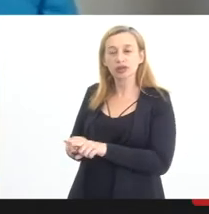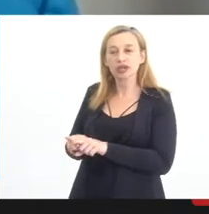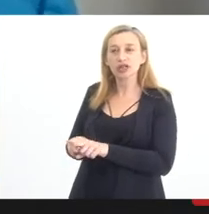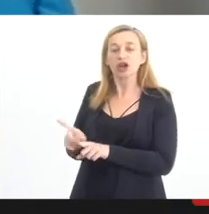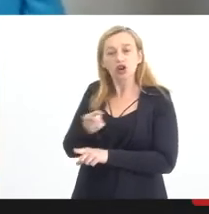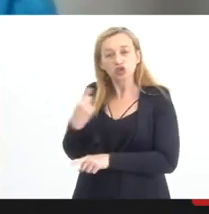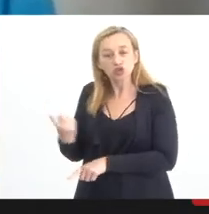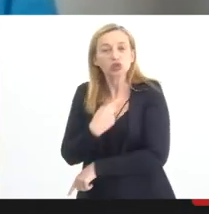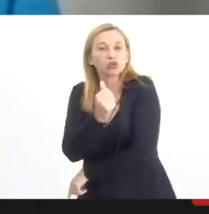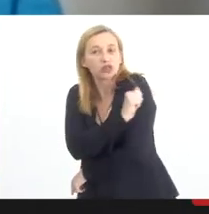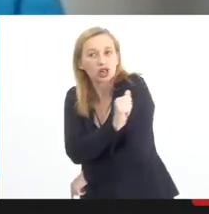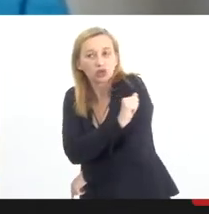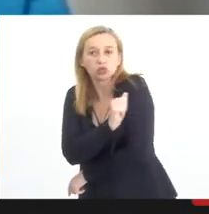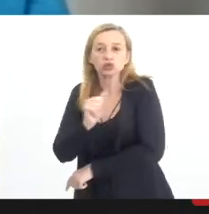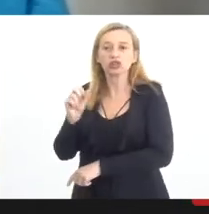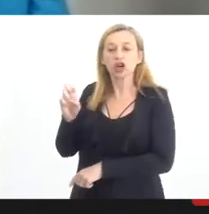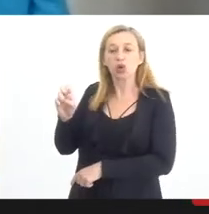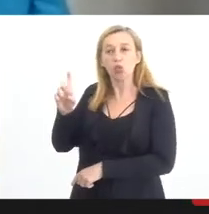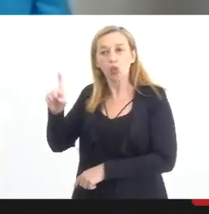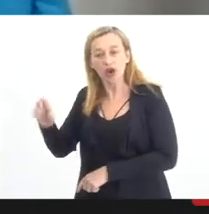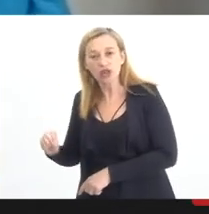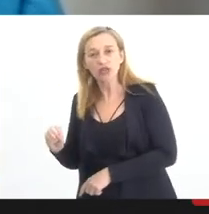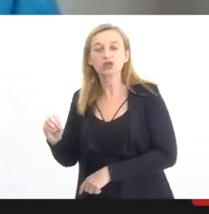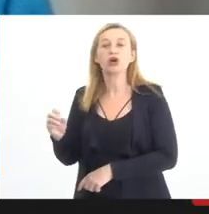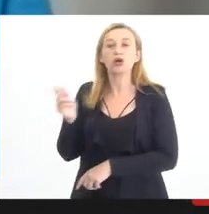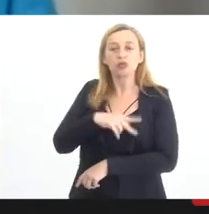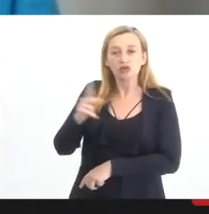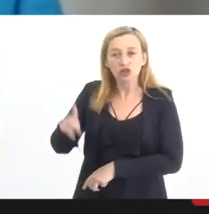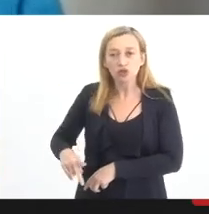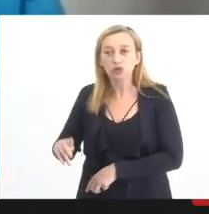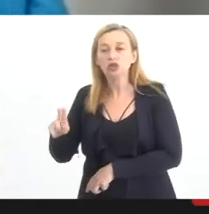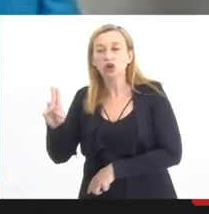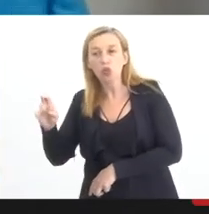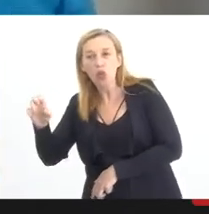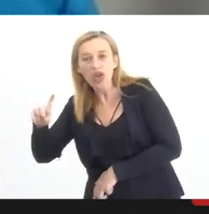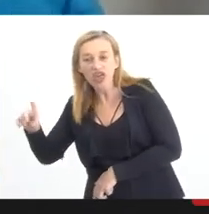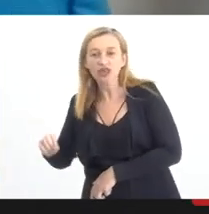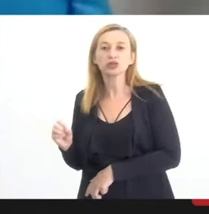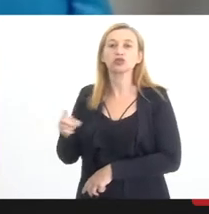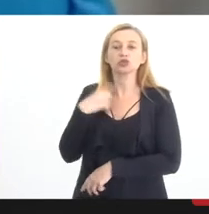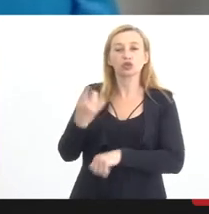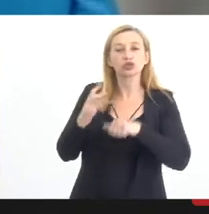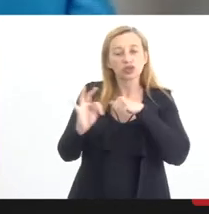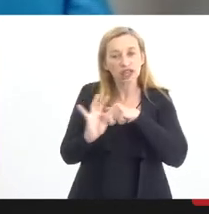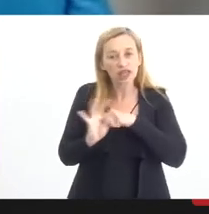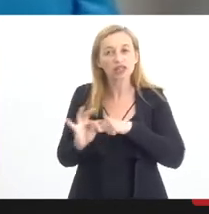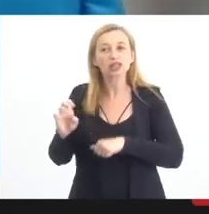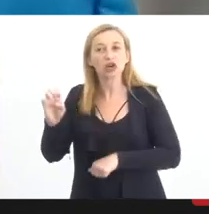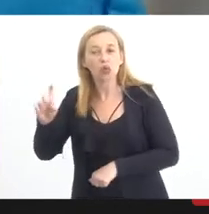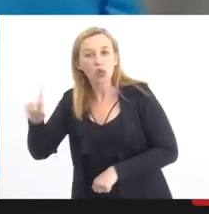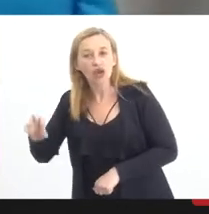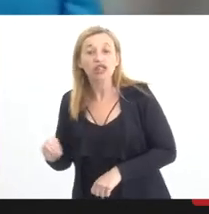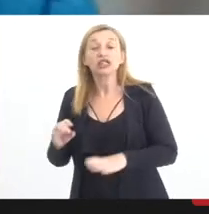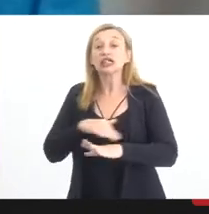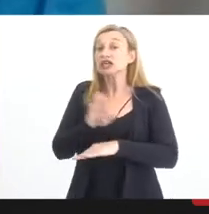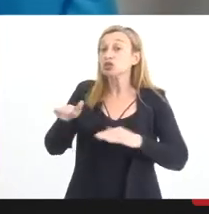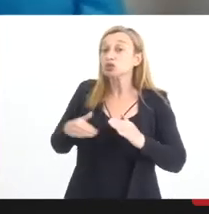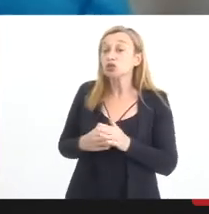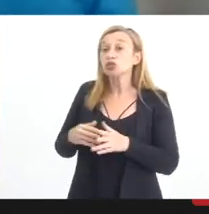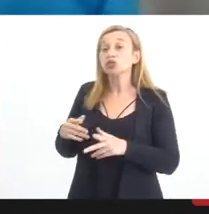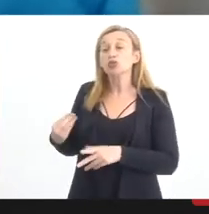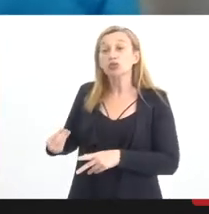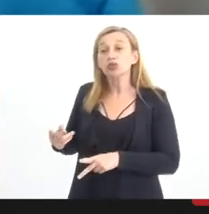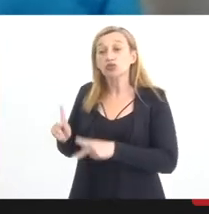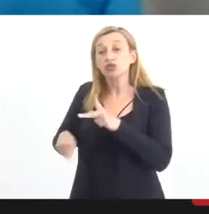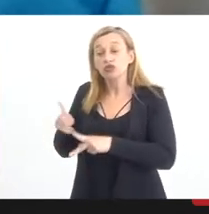nossos alunos da UESO, aos nossos professores da UESO, aos nossos técnicos da UESO e a toda a comunidade da Zona